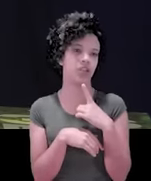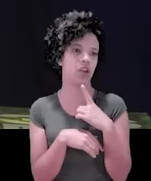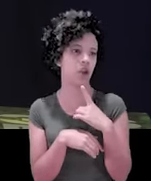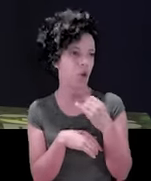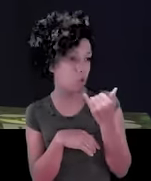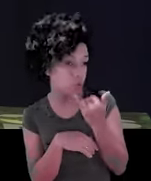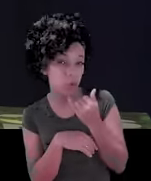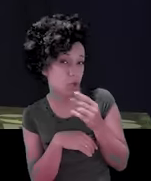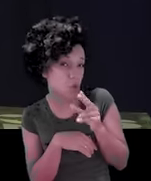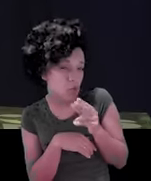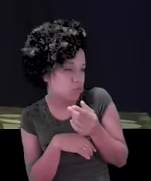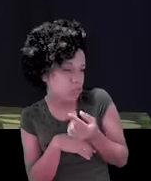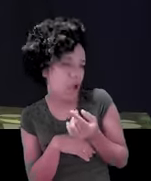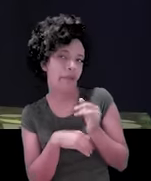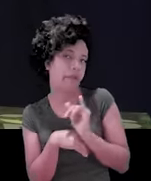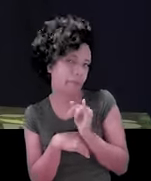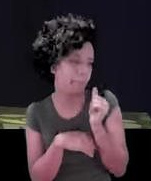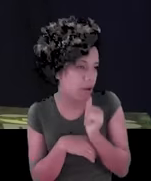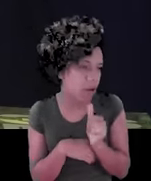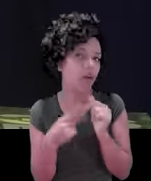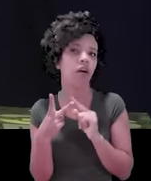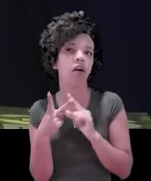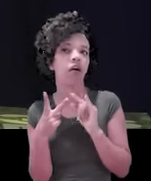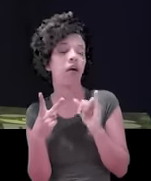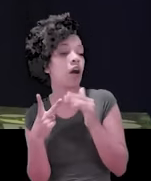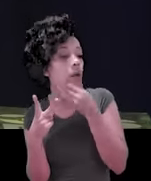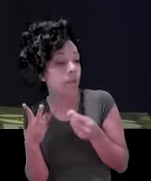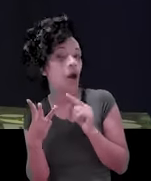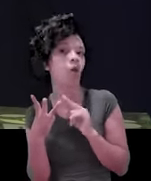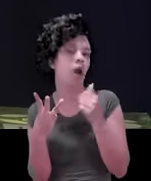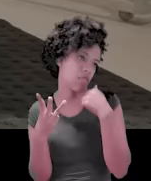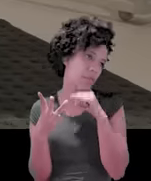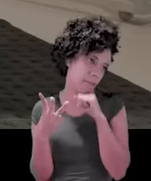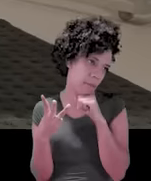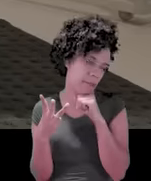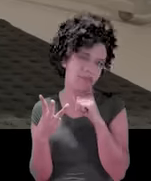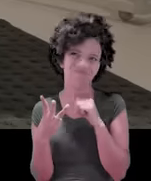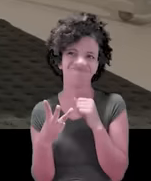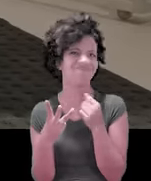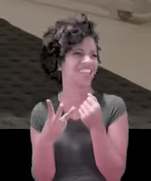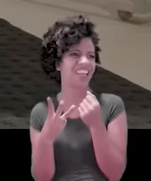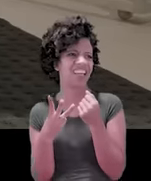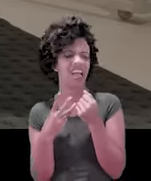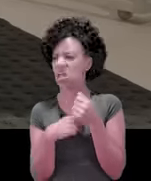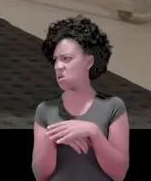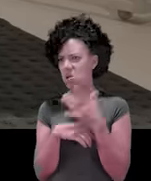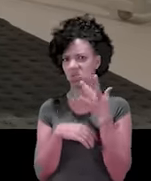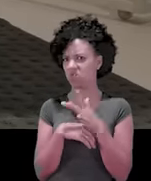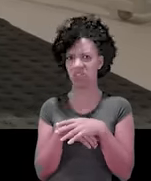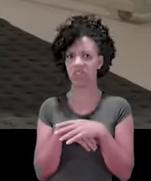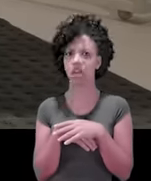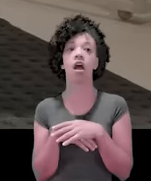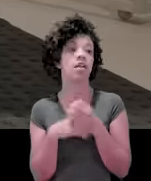passei para eles os números 20 números que eu tinha de cabeça número da minha irmã número do meu irmão e da minha mãe é sem problema vocês não lembro também